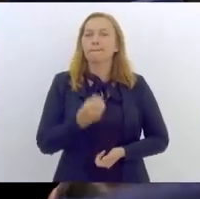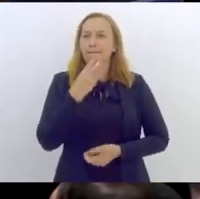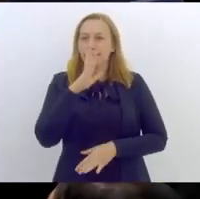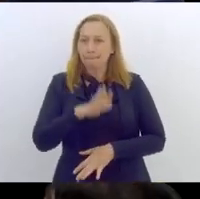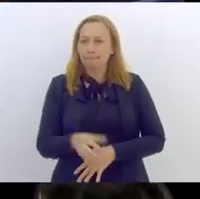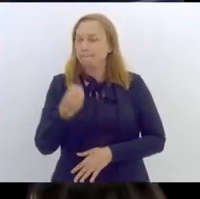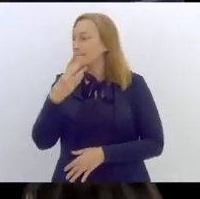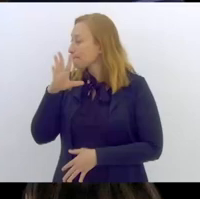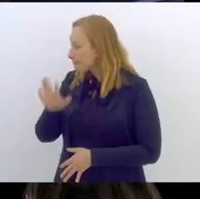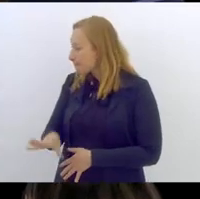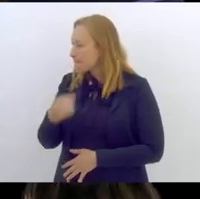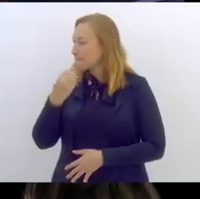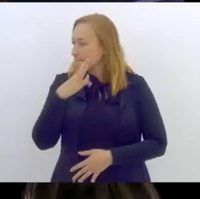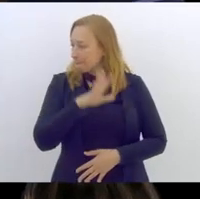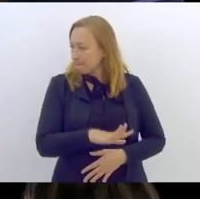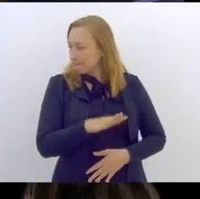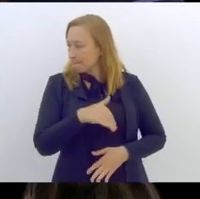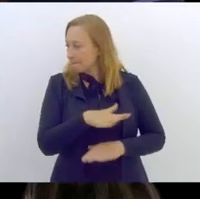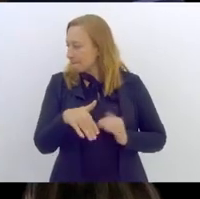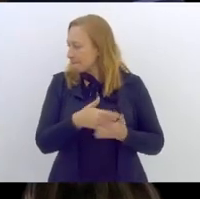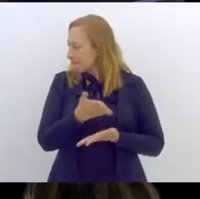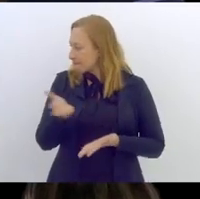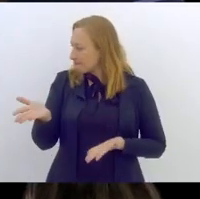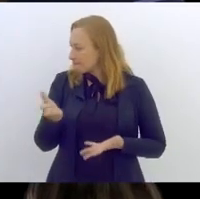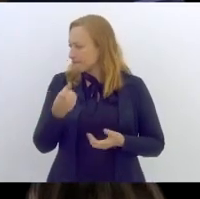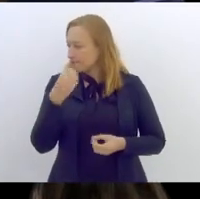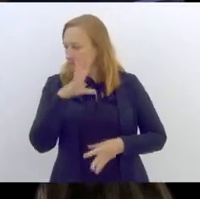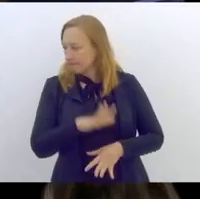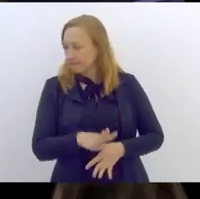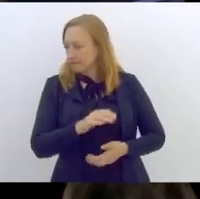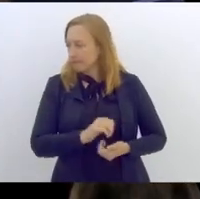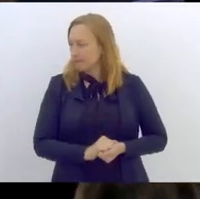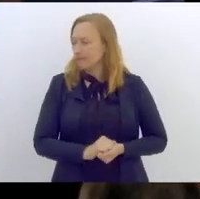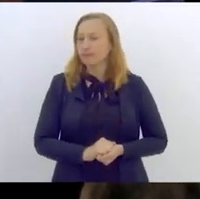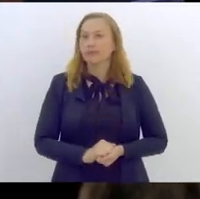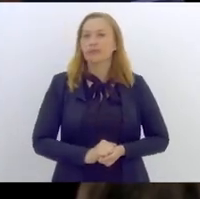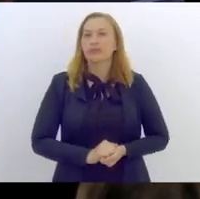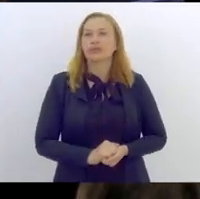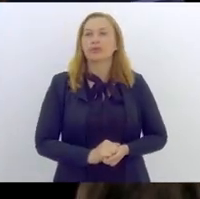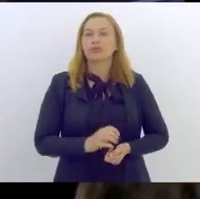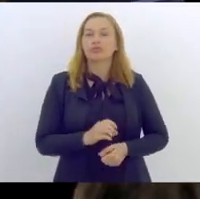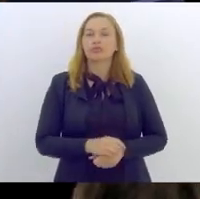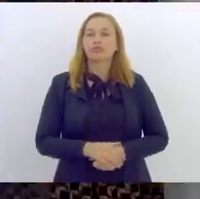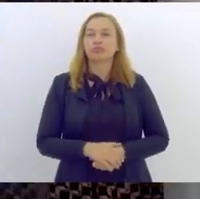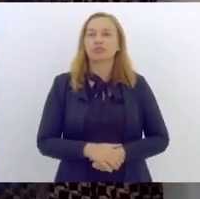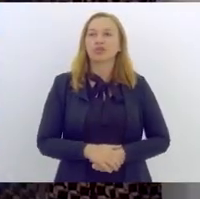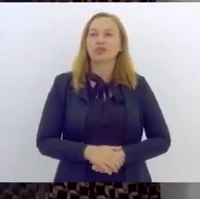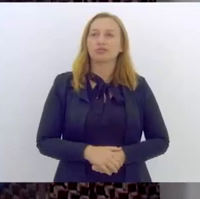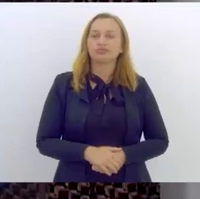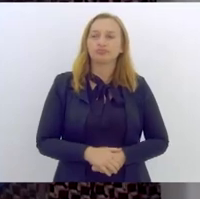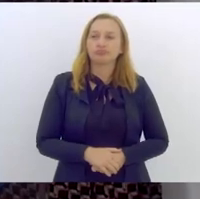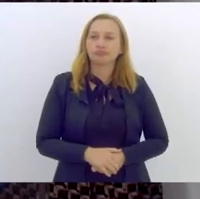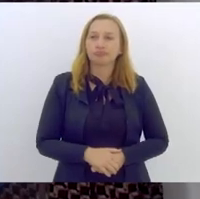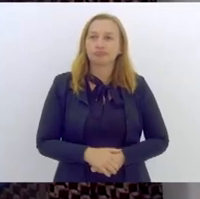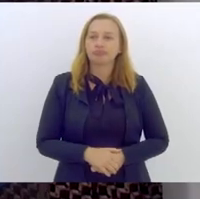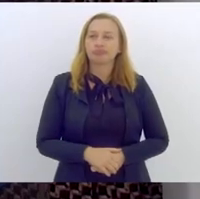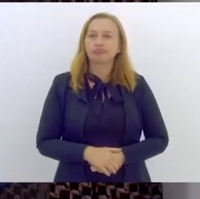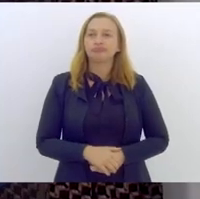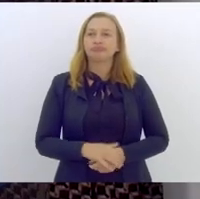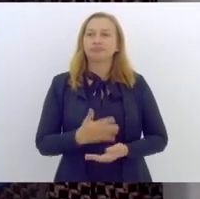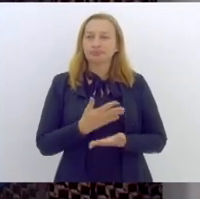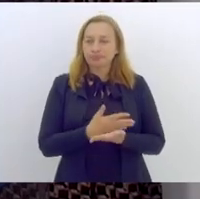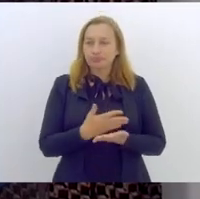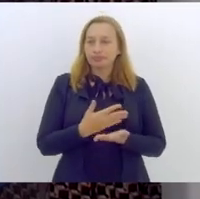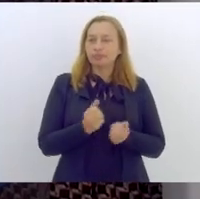boa tarde a todos os presentes Boa tarde Deputado Boa tarde Dr Jansen Renata começar o Márcio Garcia tá com a gente desde o começo